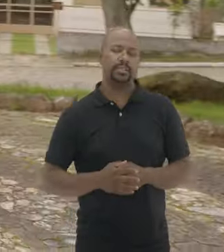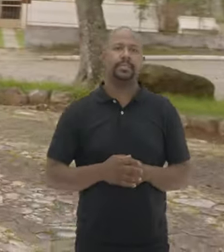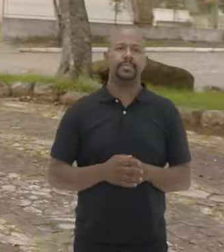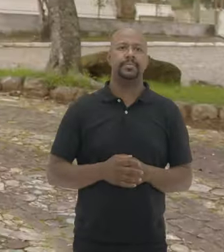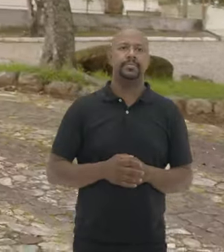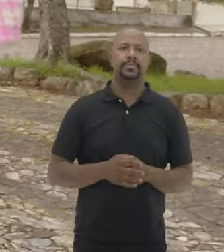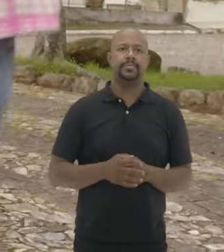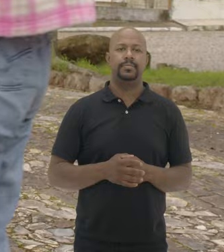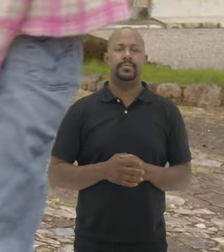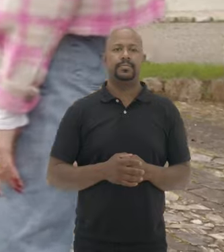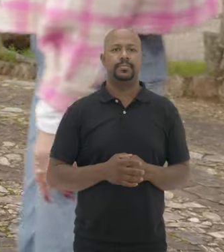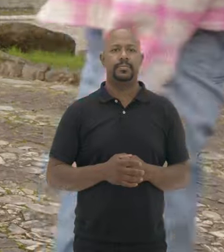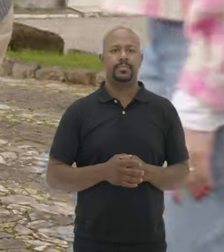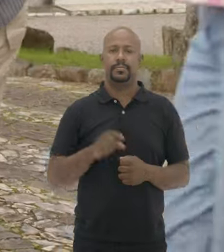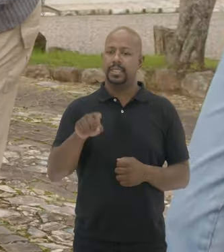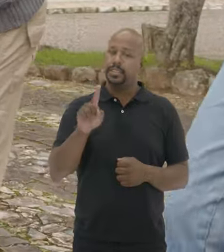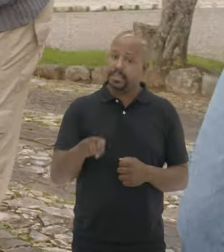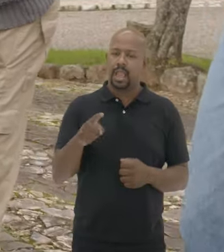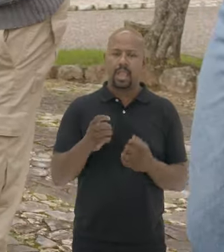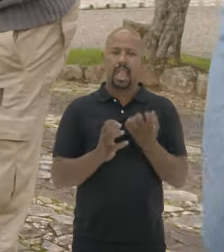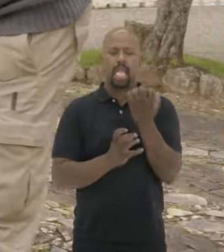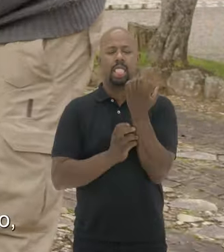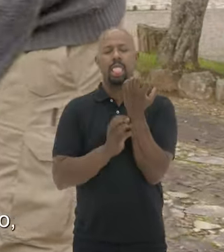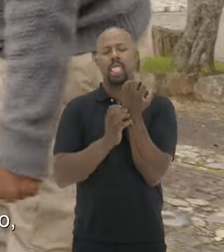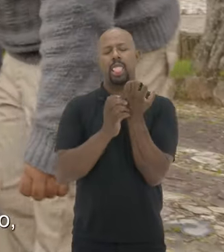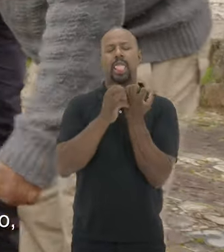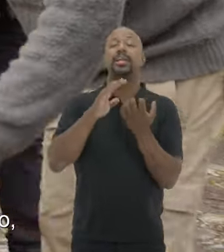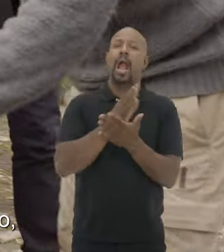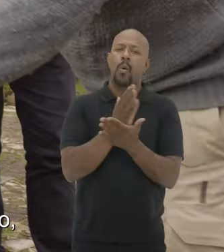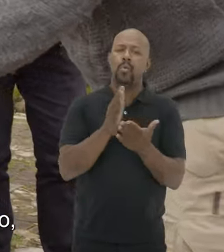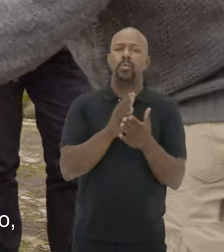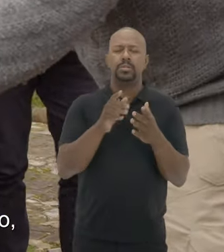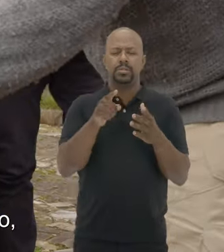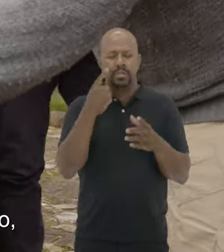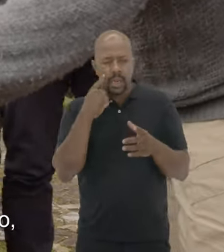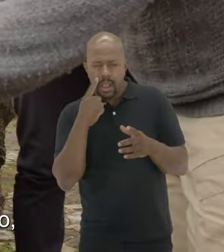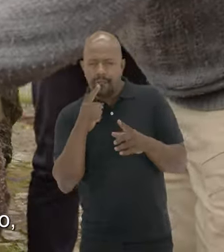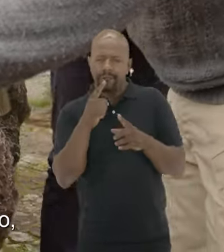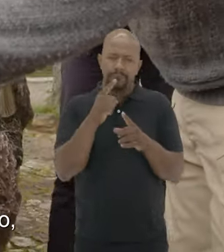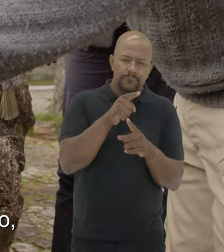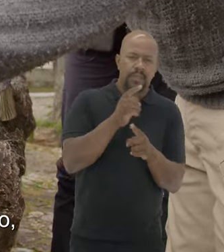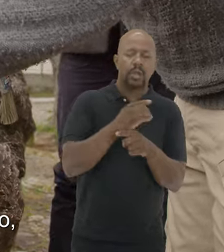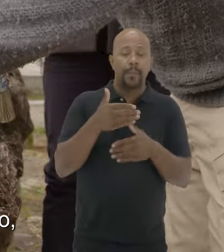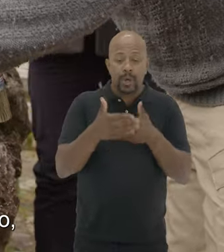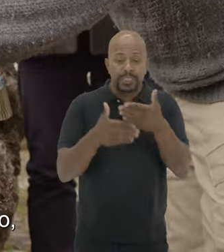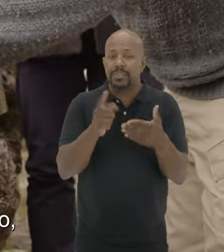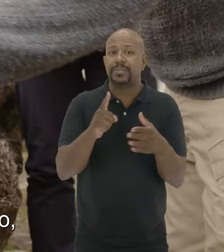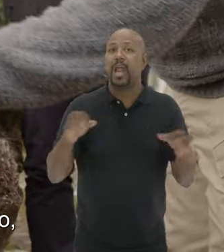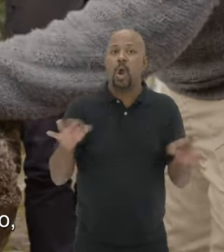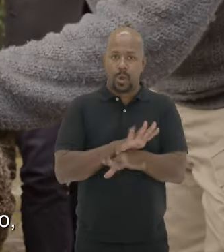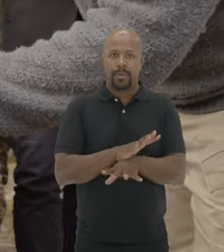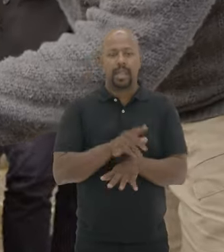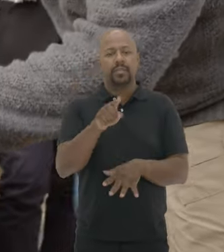João passa um pincel pelo tronco isso aqui é o preenchimento em alguns lugares em alguns lugares quando o processo